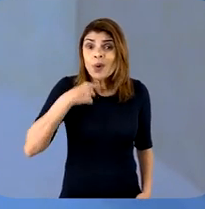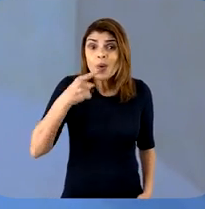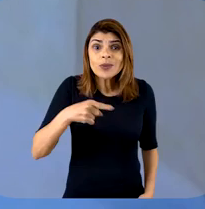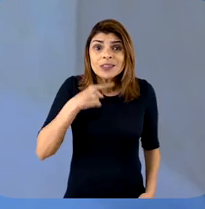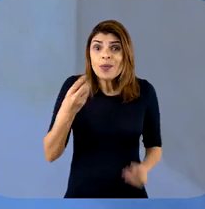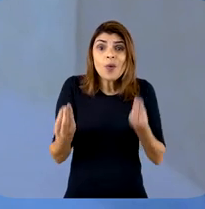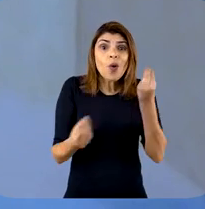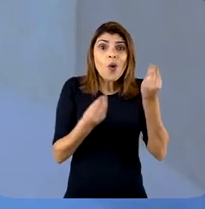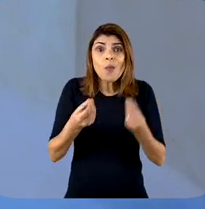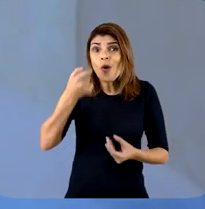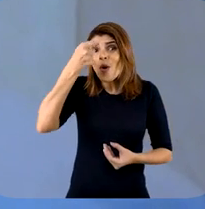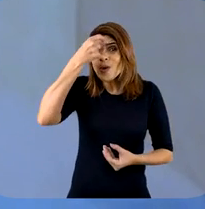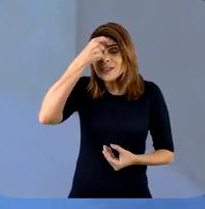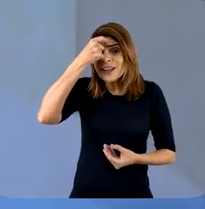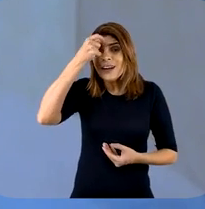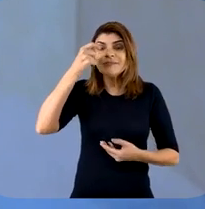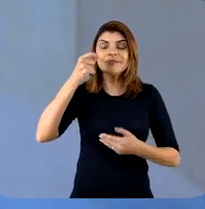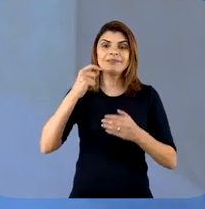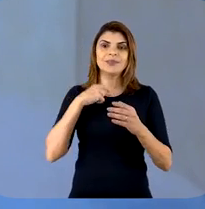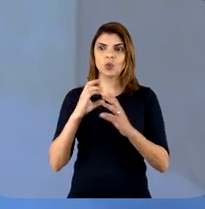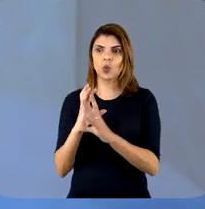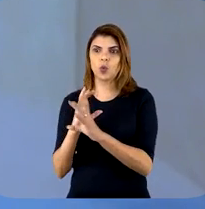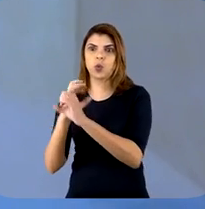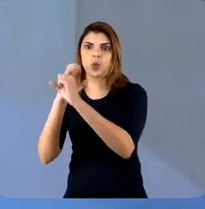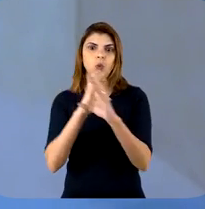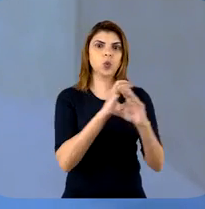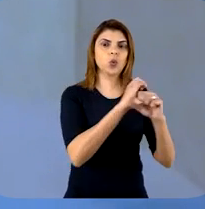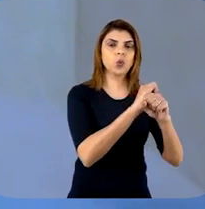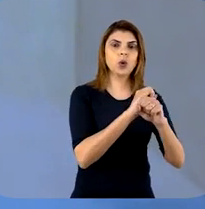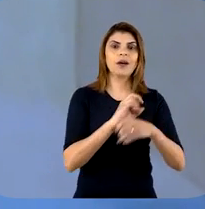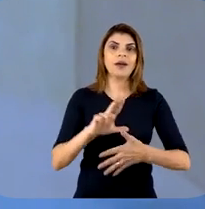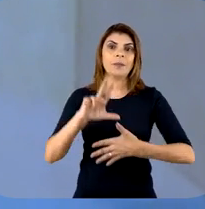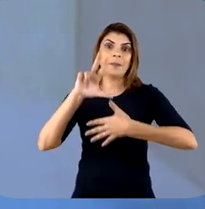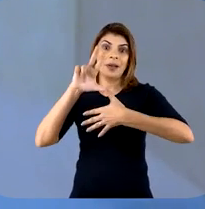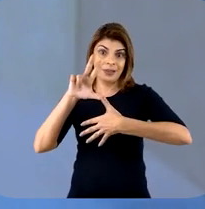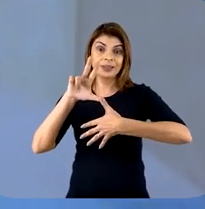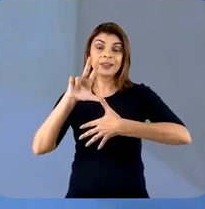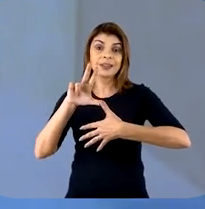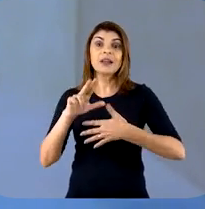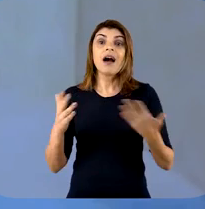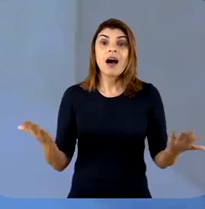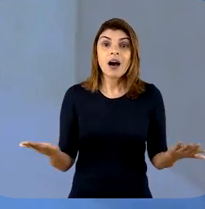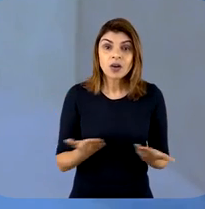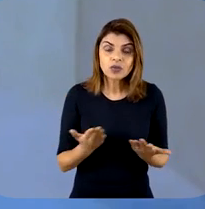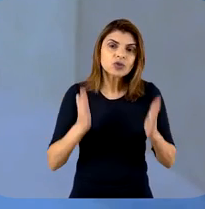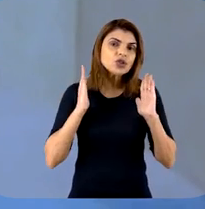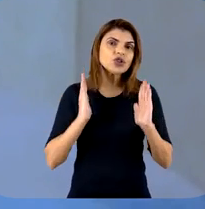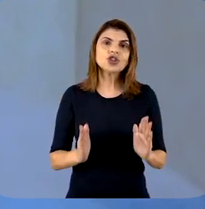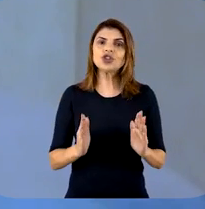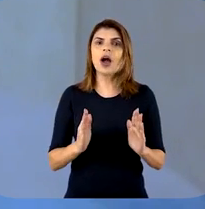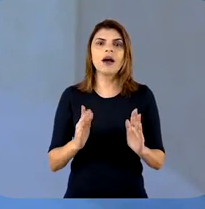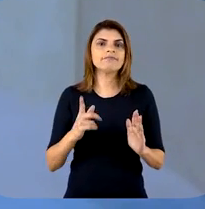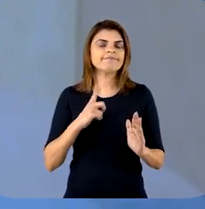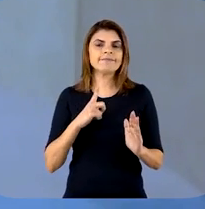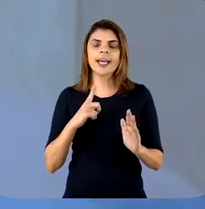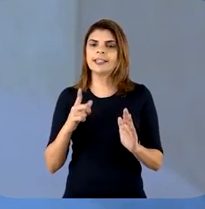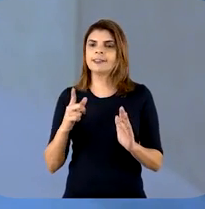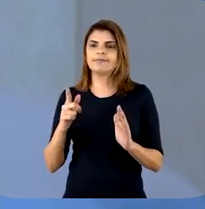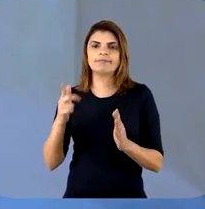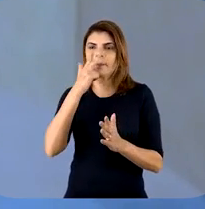sequer nos colocarmos bem na América Latina. A América Latina está com o seu plurilateralismo